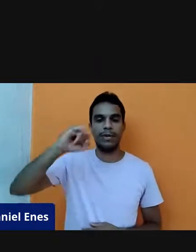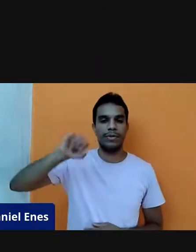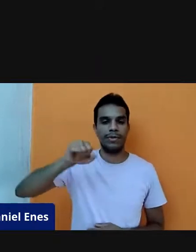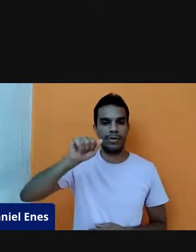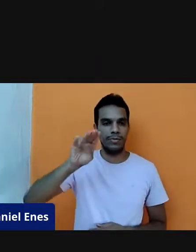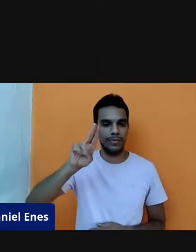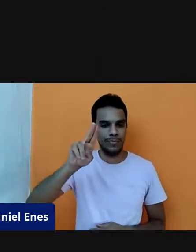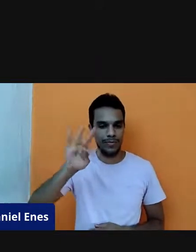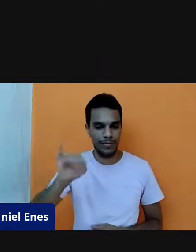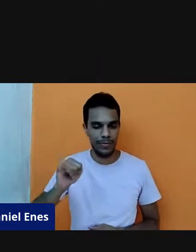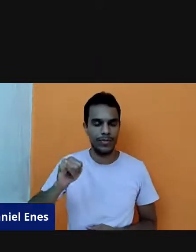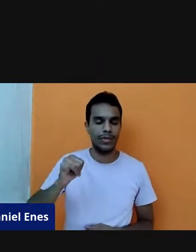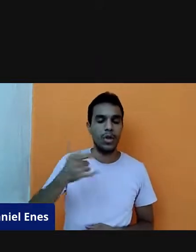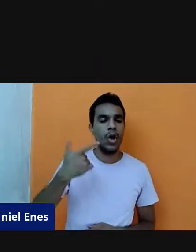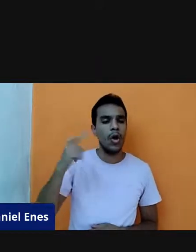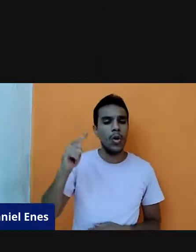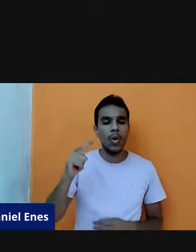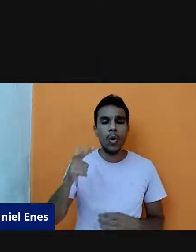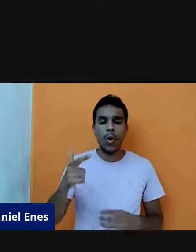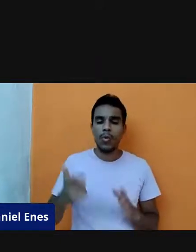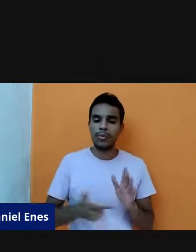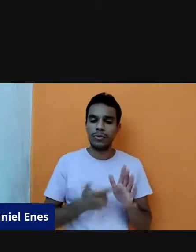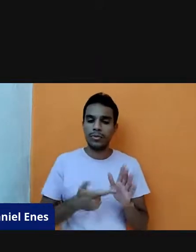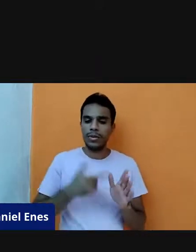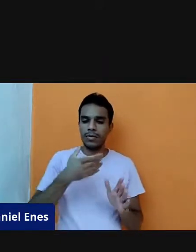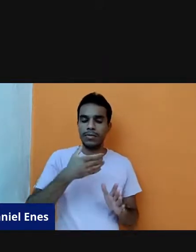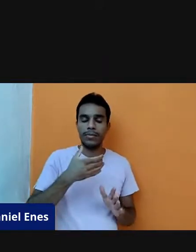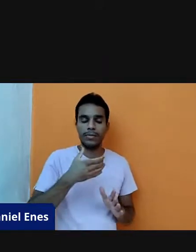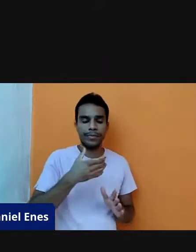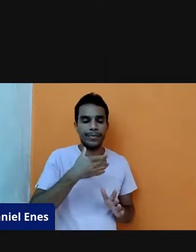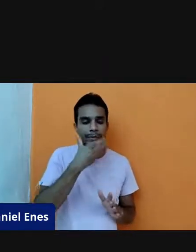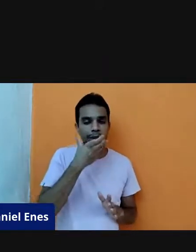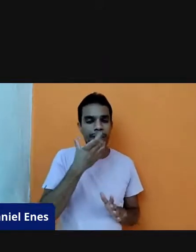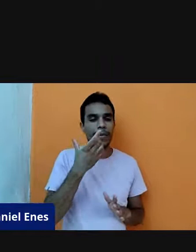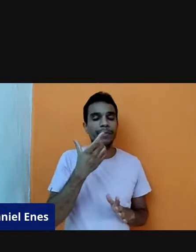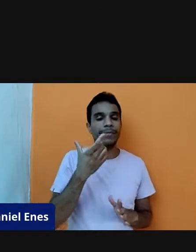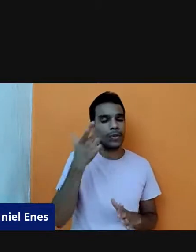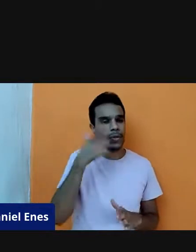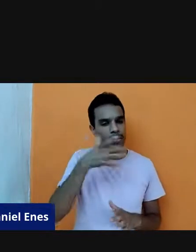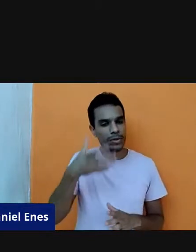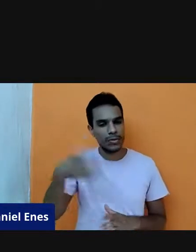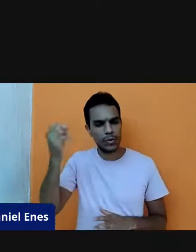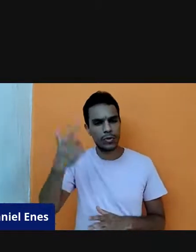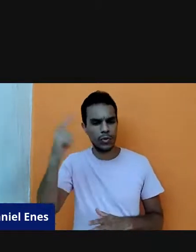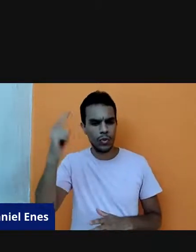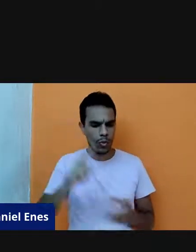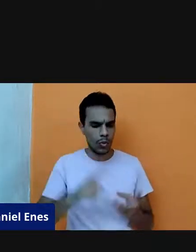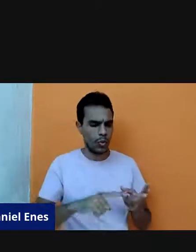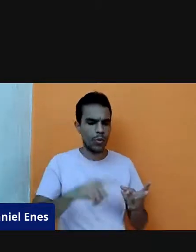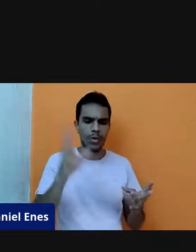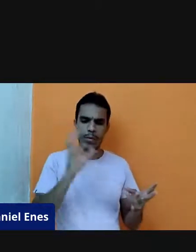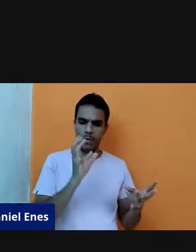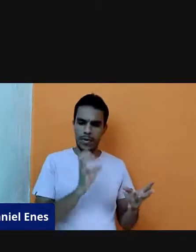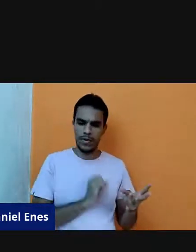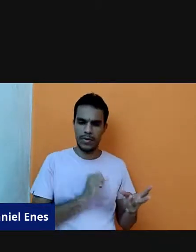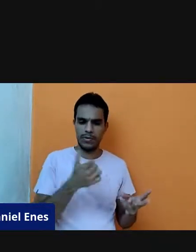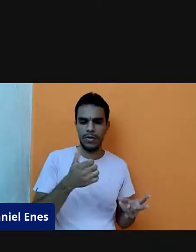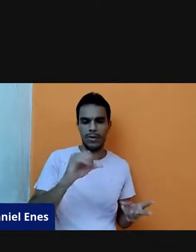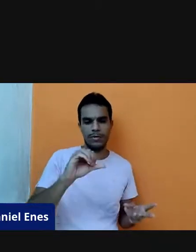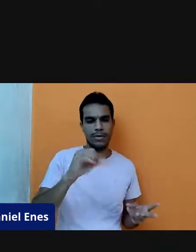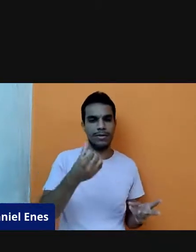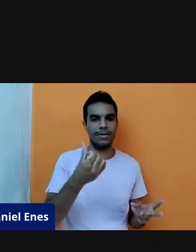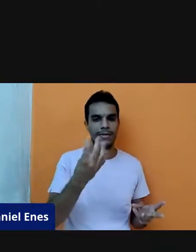do prêmio de melhor livro de 1962, e A Paixão, segundo GH, em 1964, que é um